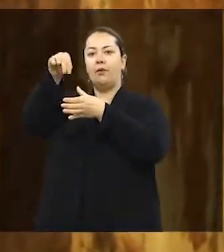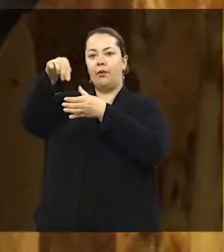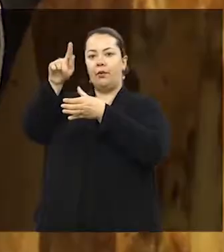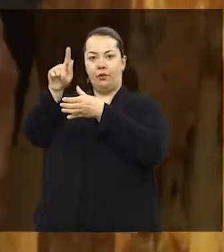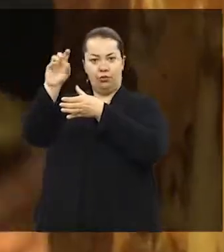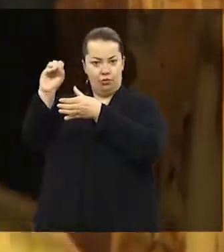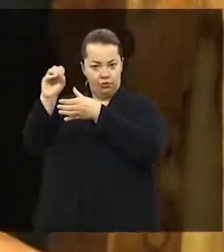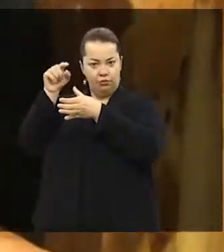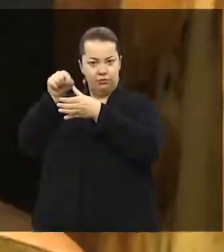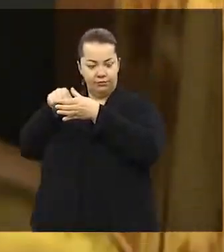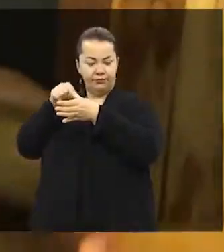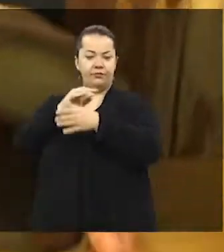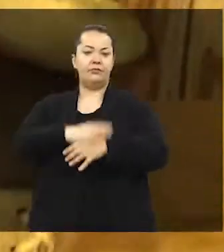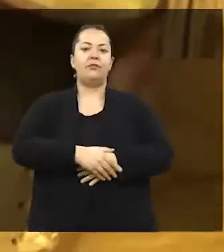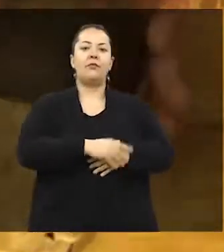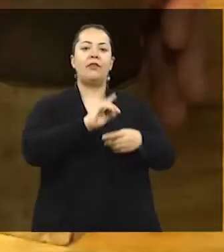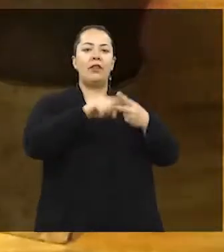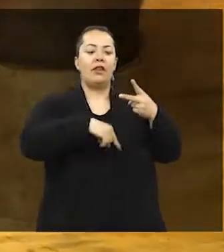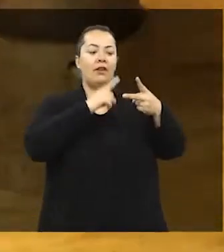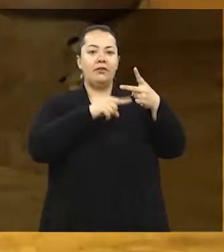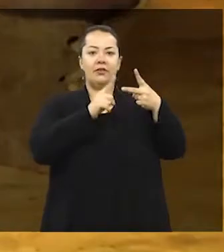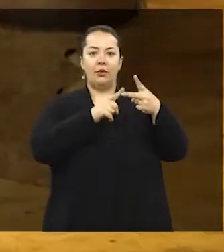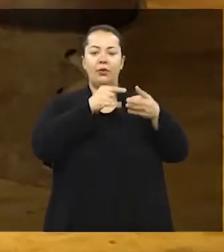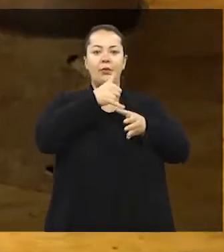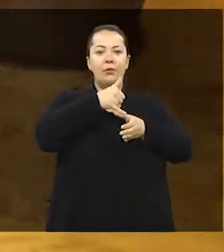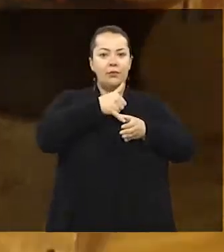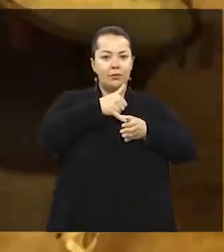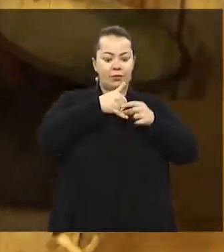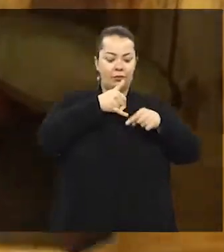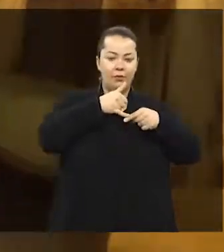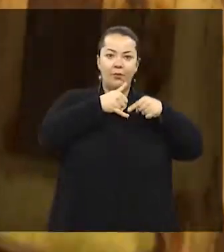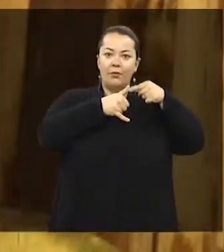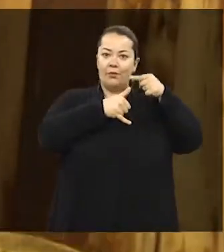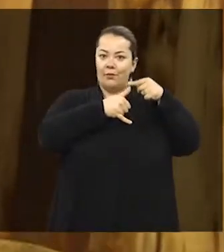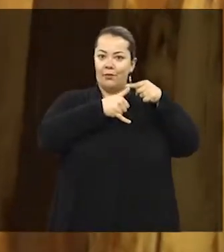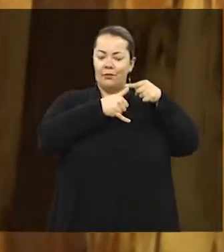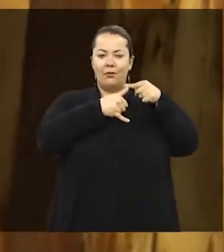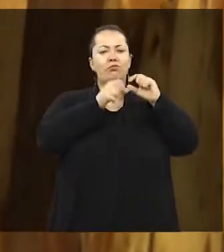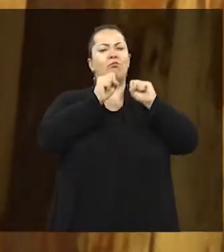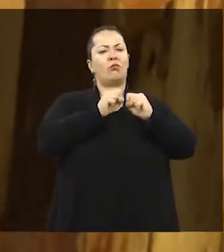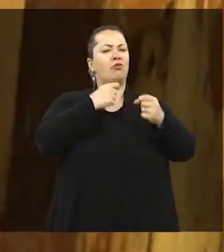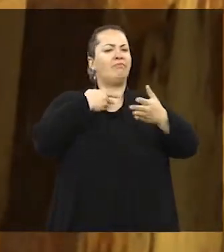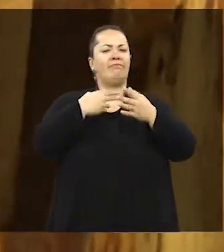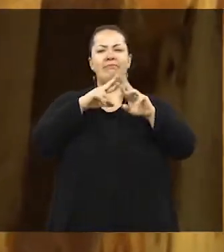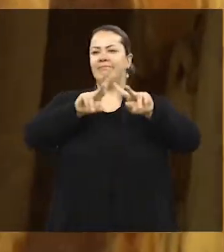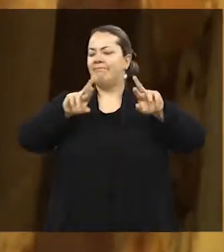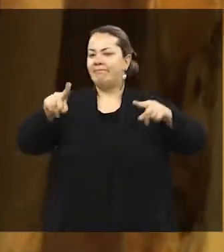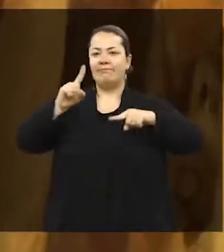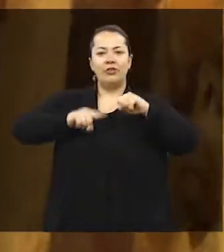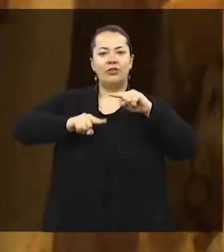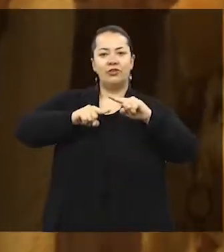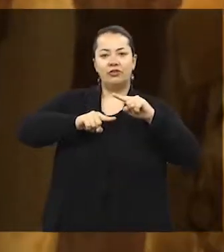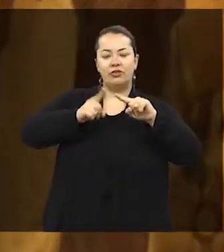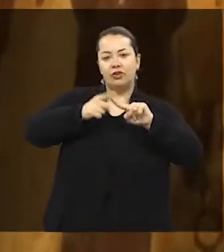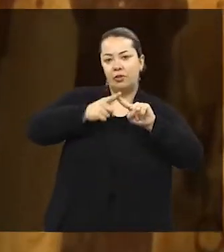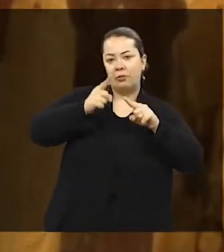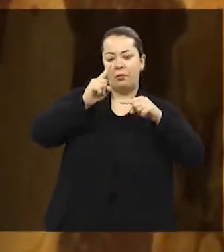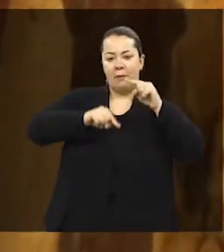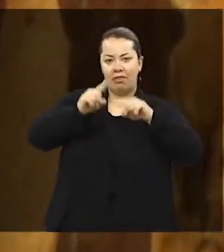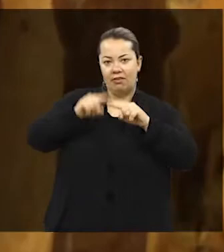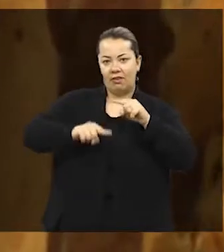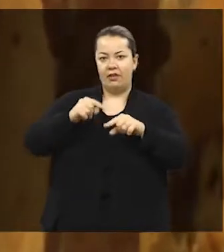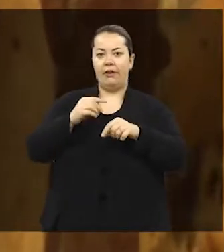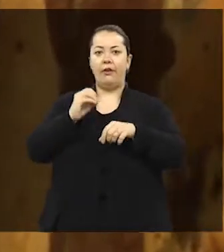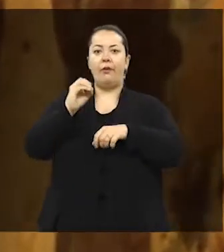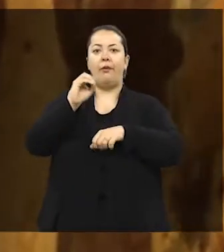porongo. Depois, precisamos da bomba, que pode ser feito de vários tipos de